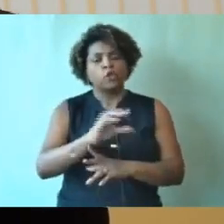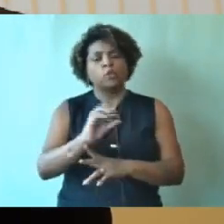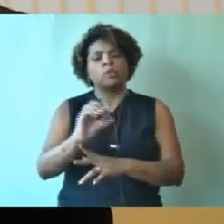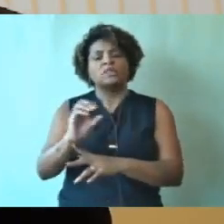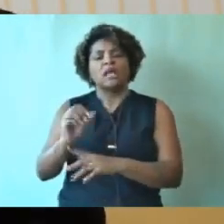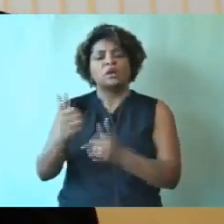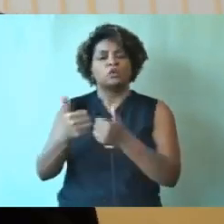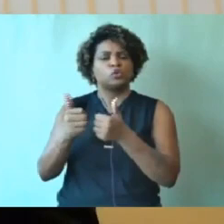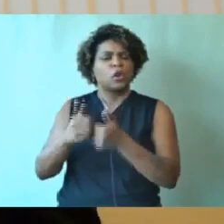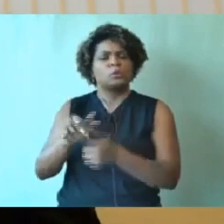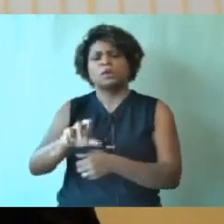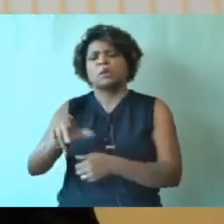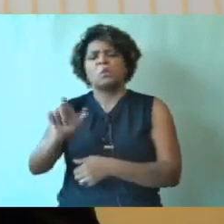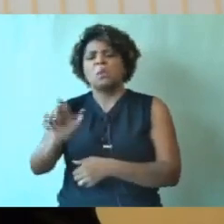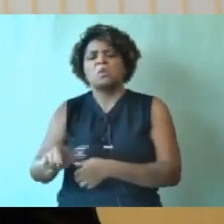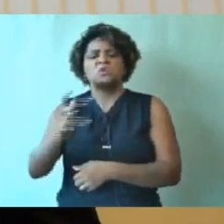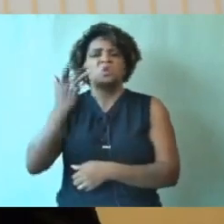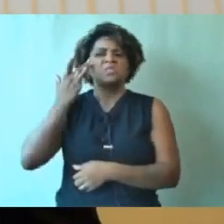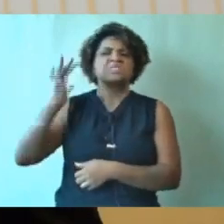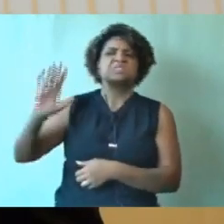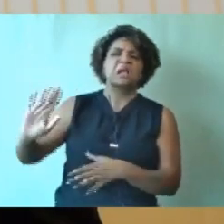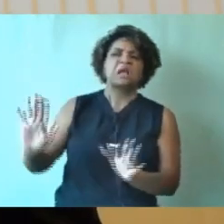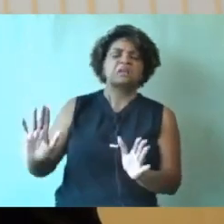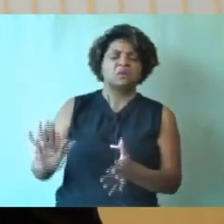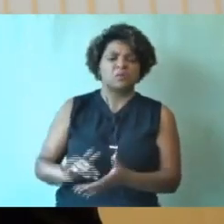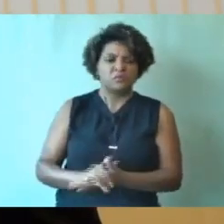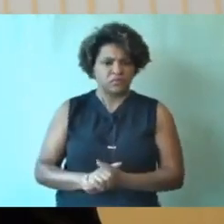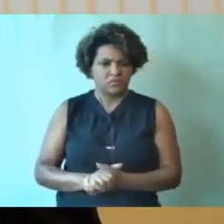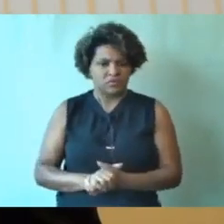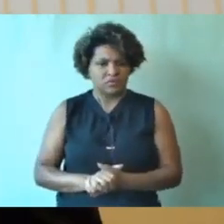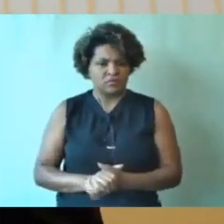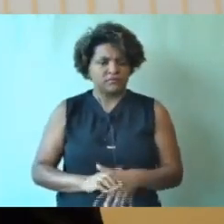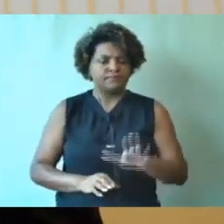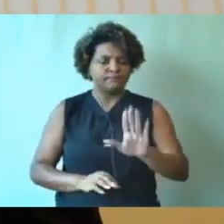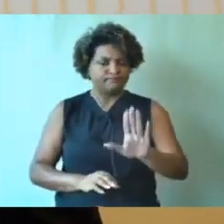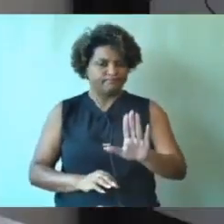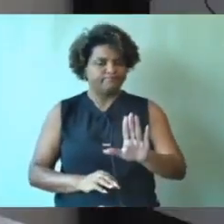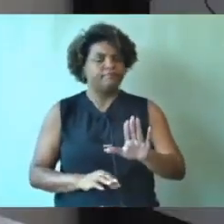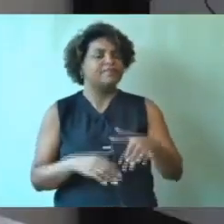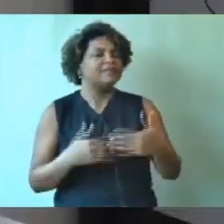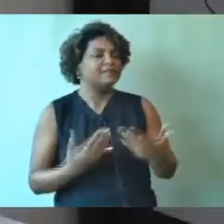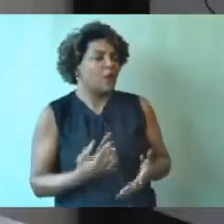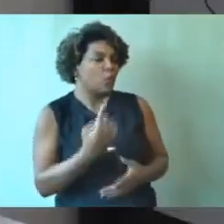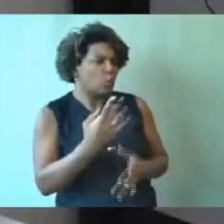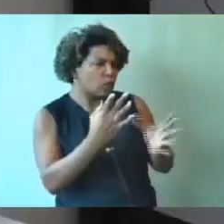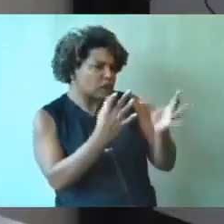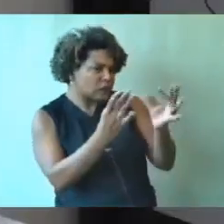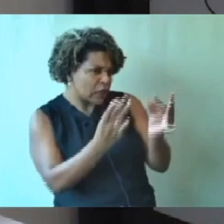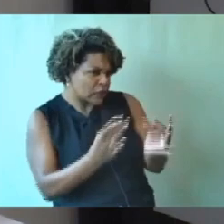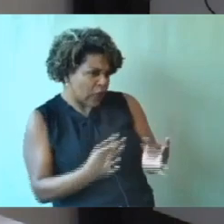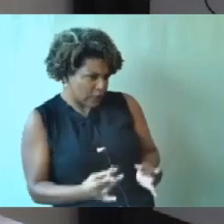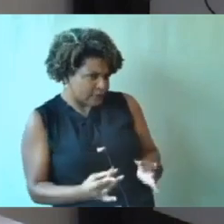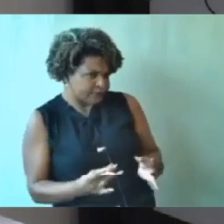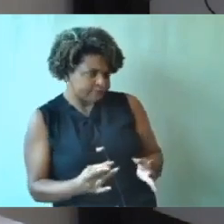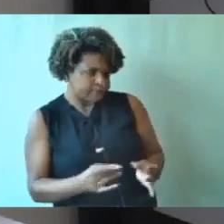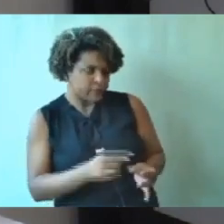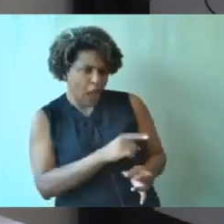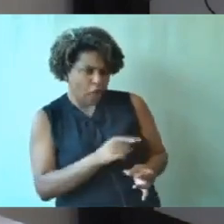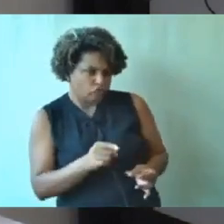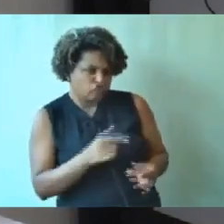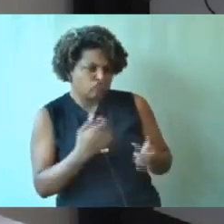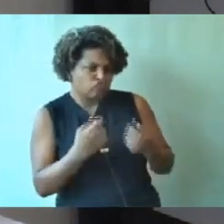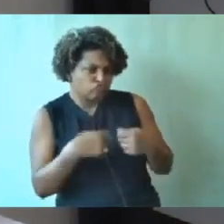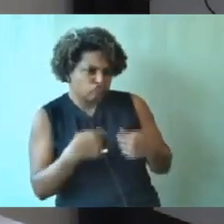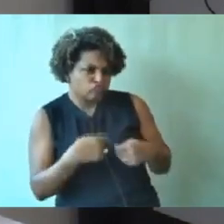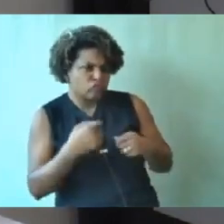estranha. É só um detalhe. Esse é o ponto que a gente precisa, de fato, esclarecer,